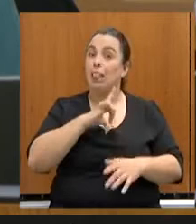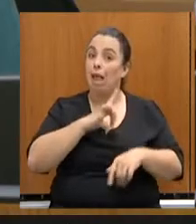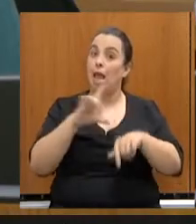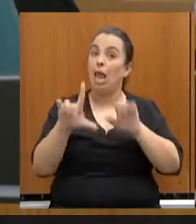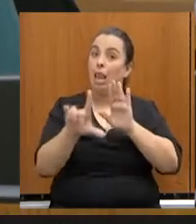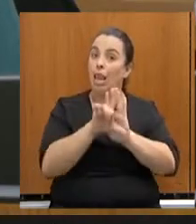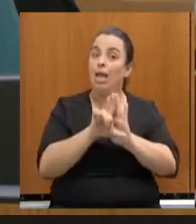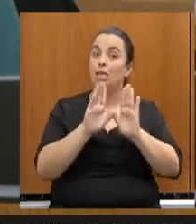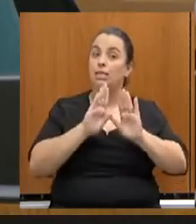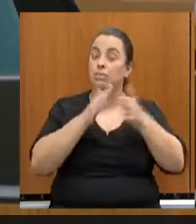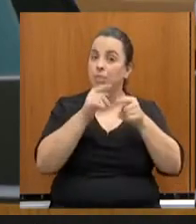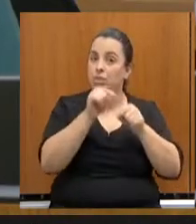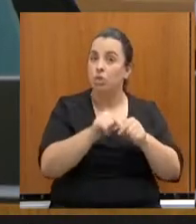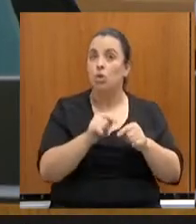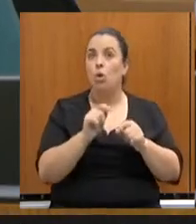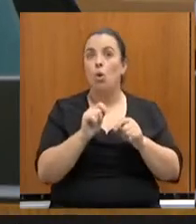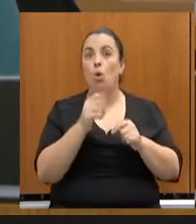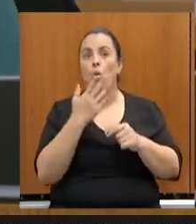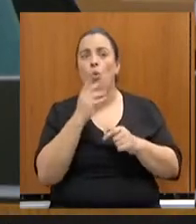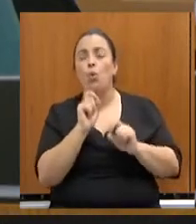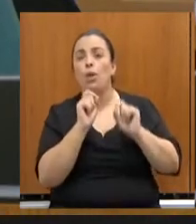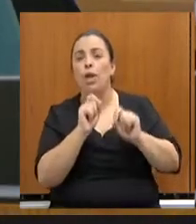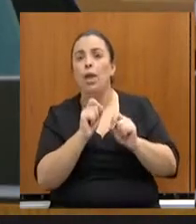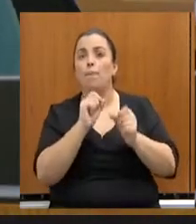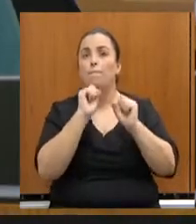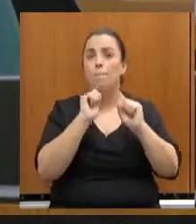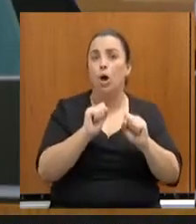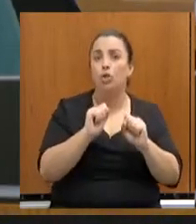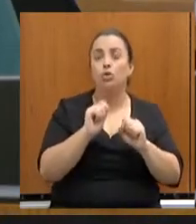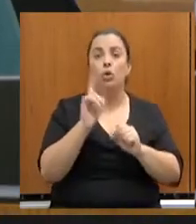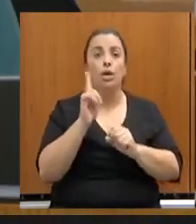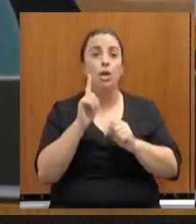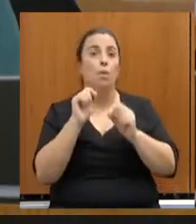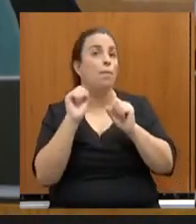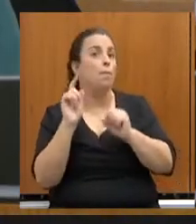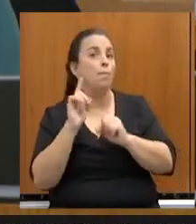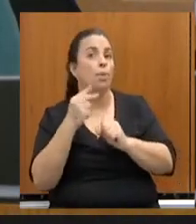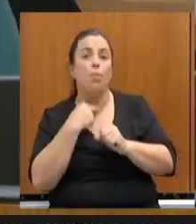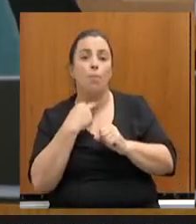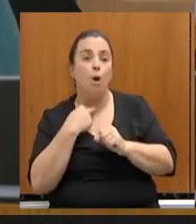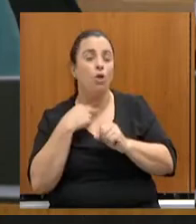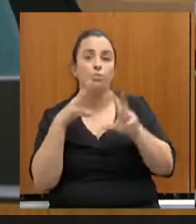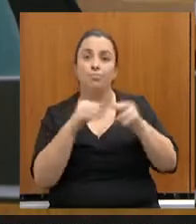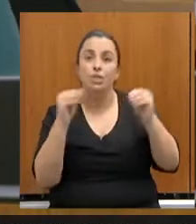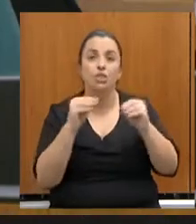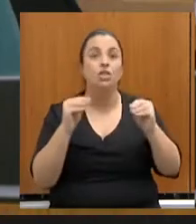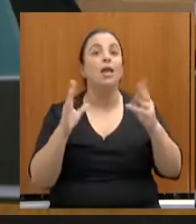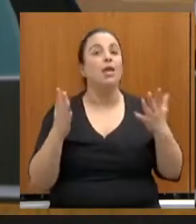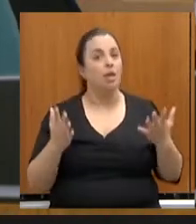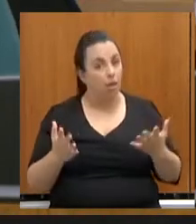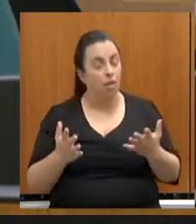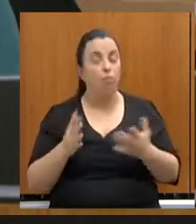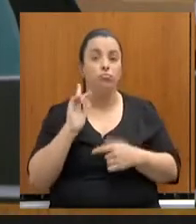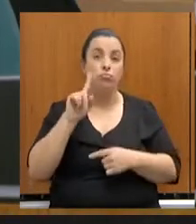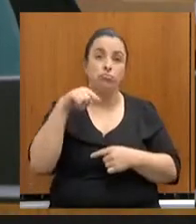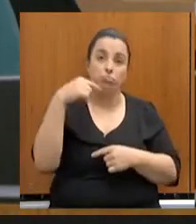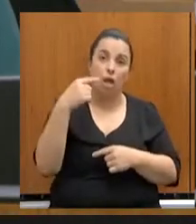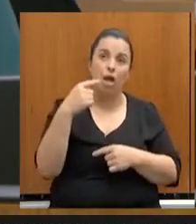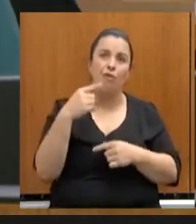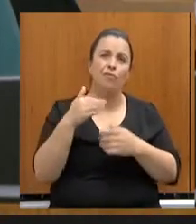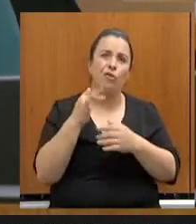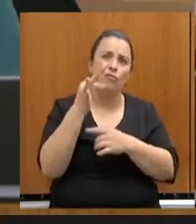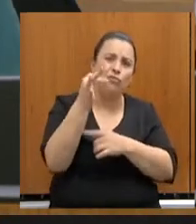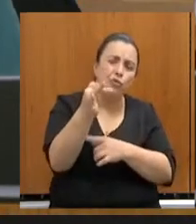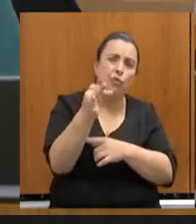que o como pode como não e o que não pode é haver intervenção tão mais à frente quando